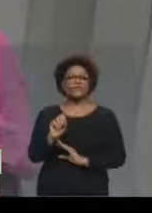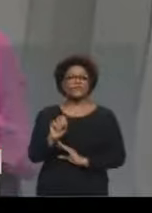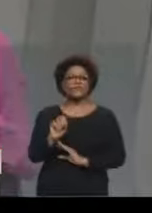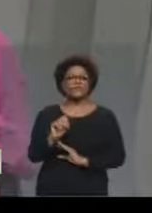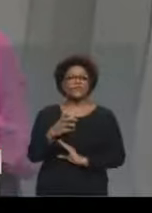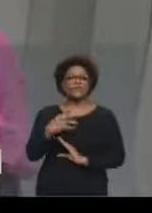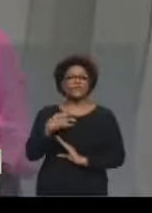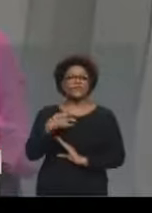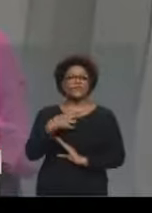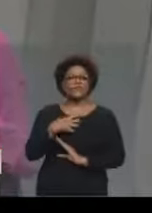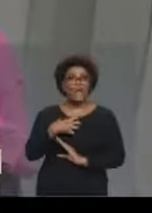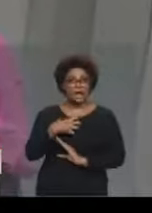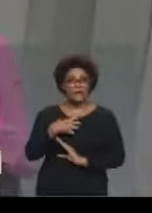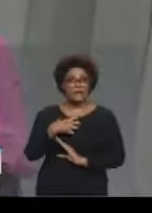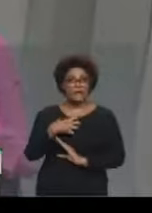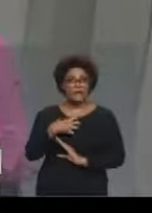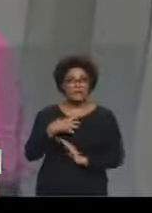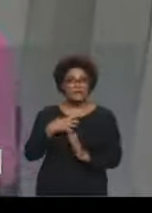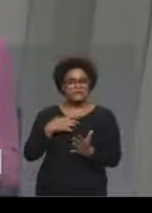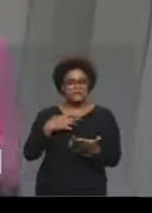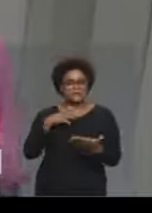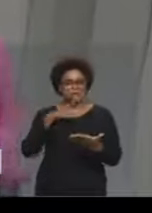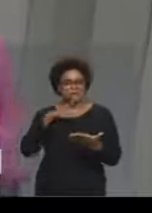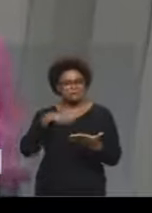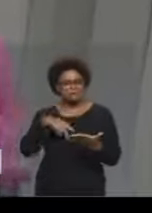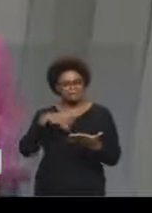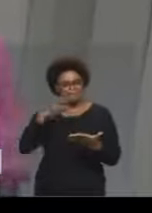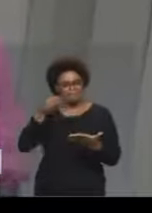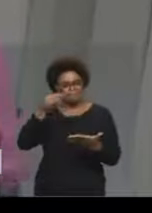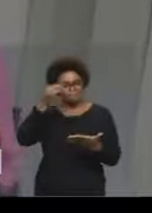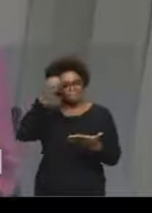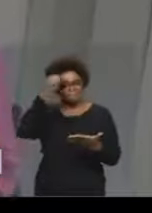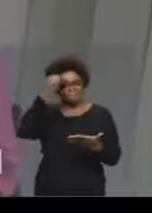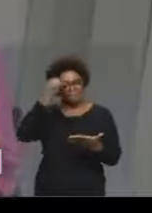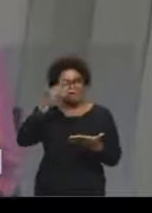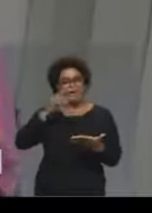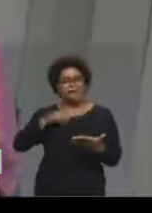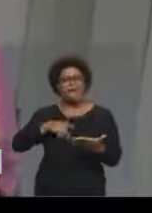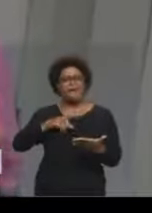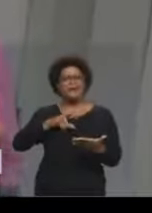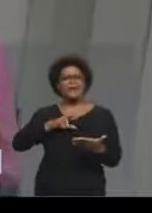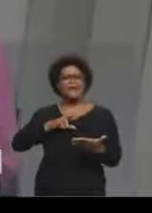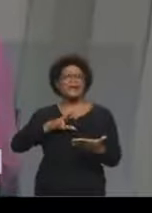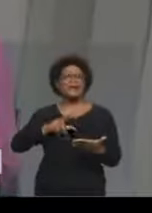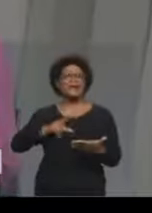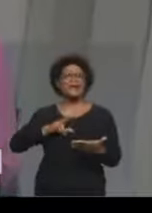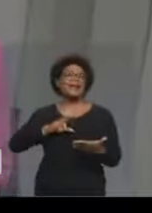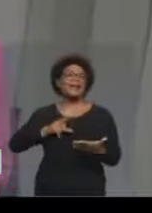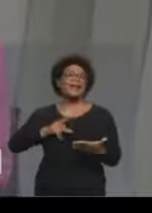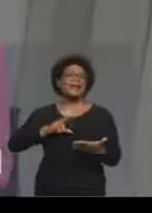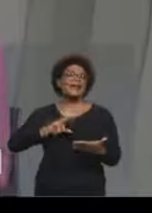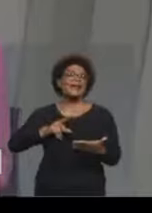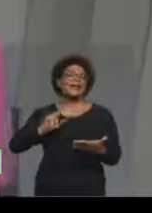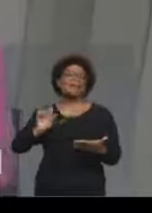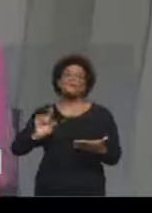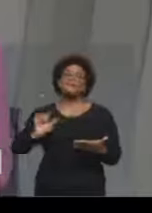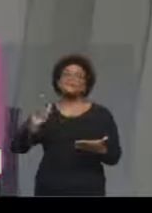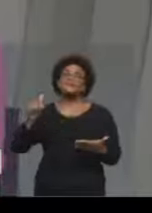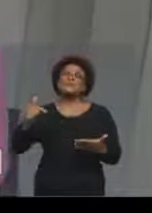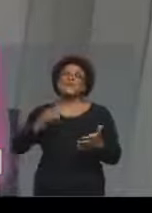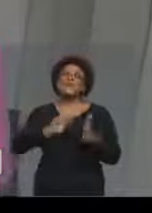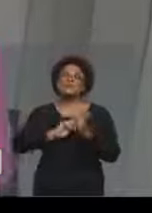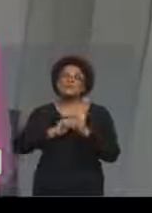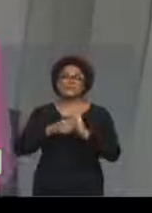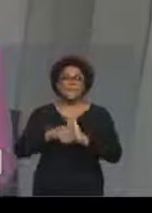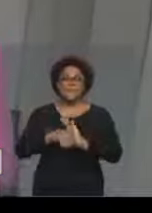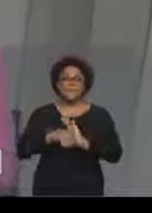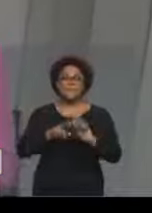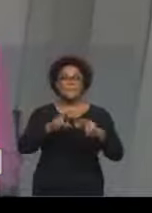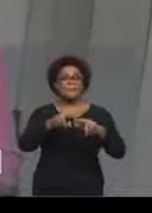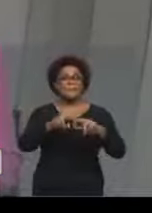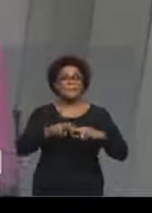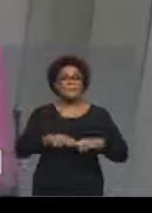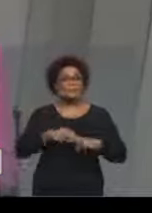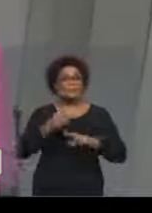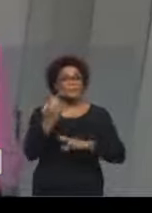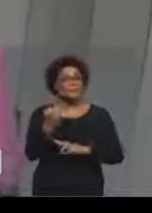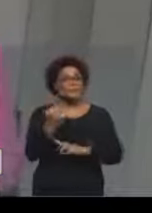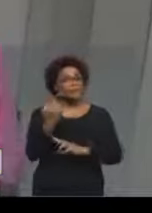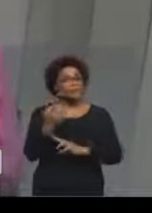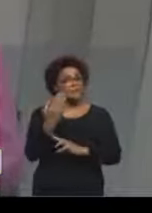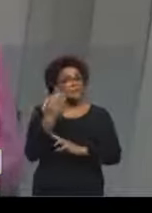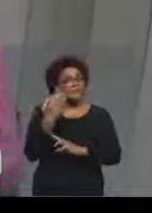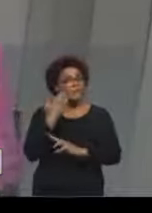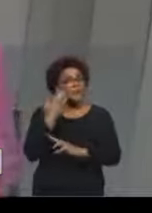ele é dissertativo ou que ele é prescritivo. Então, por isso a importância de saber qual é o